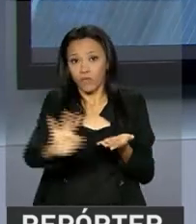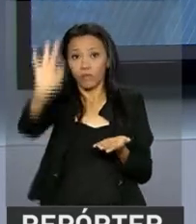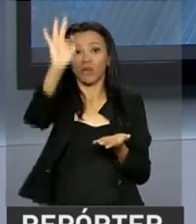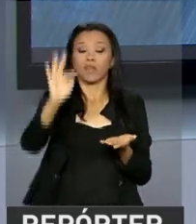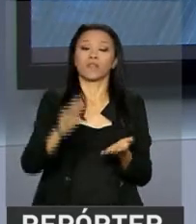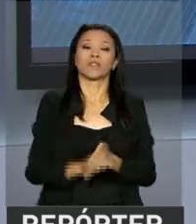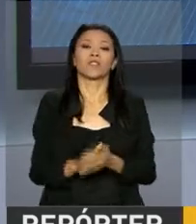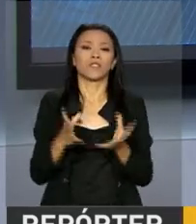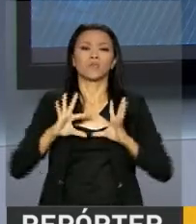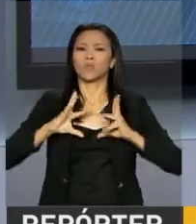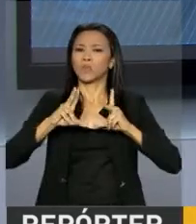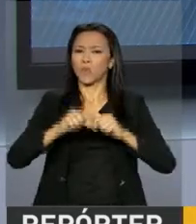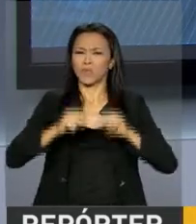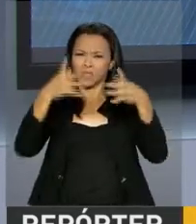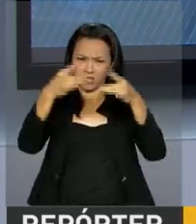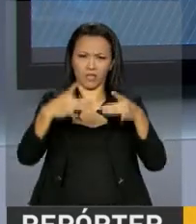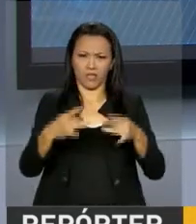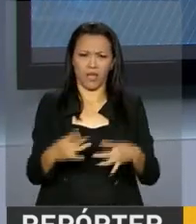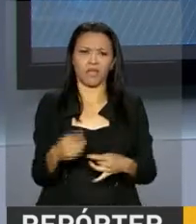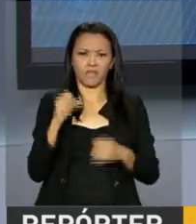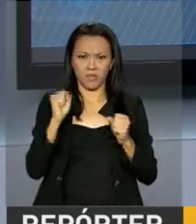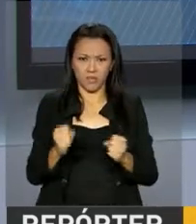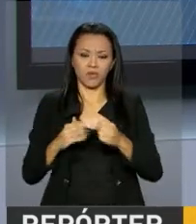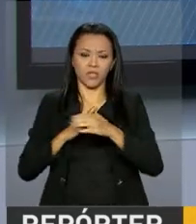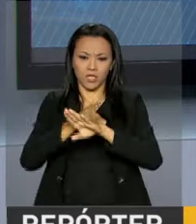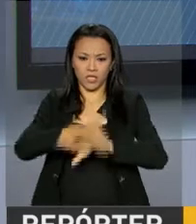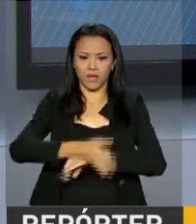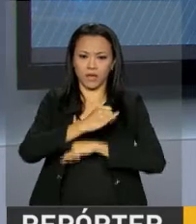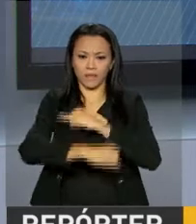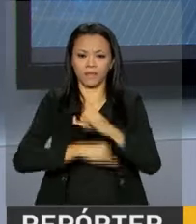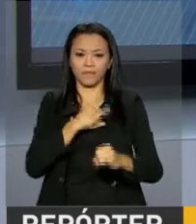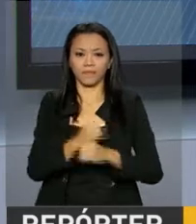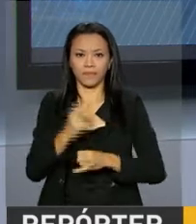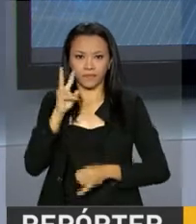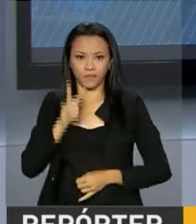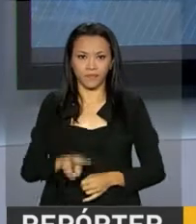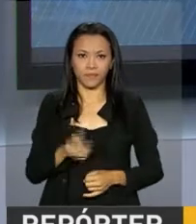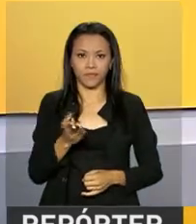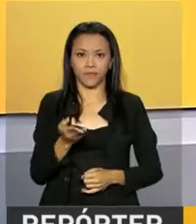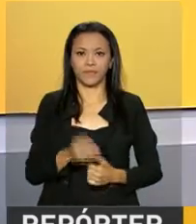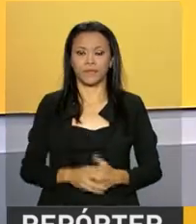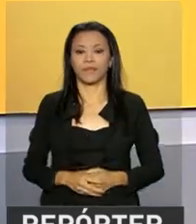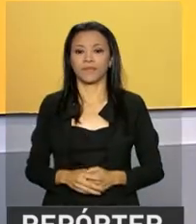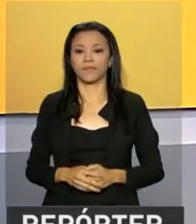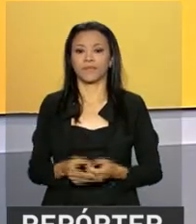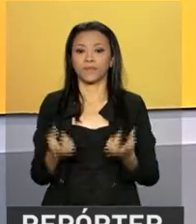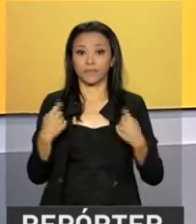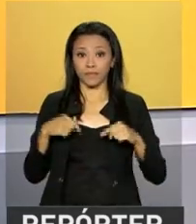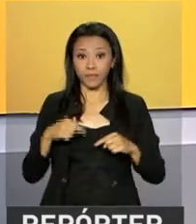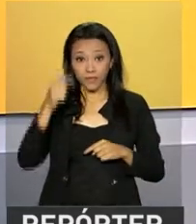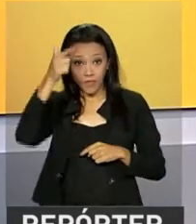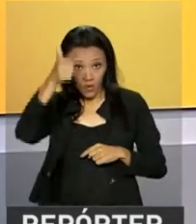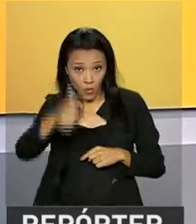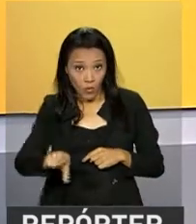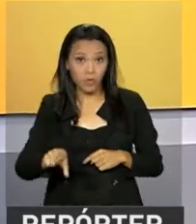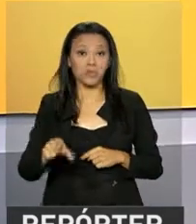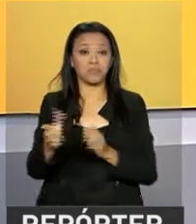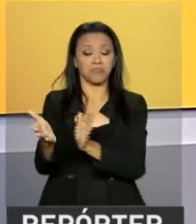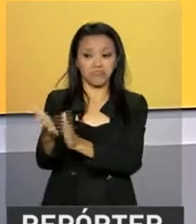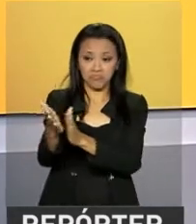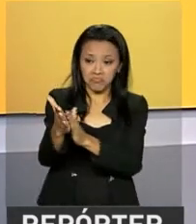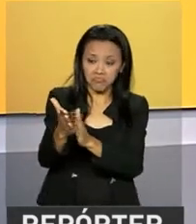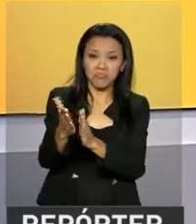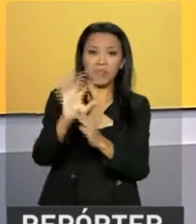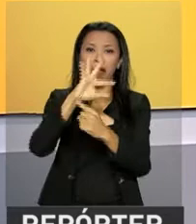todos os detalhes estão em mec.gov.br é mais um reconhecimento da arte